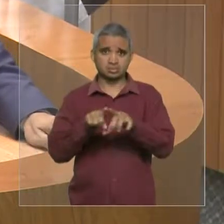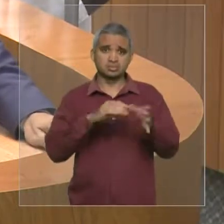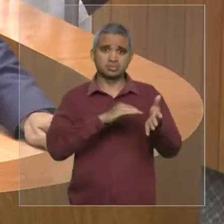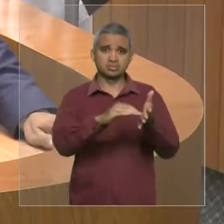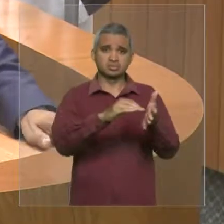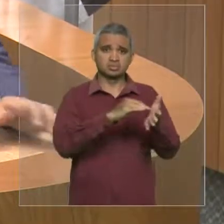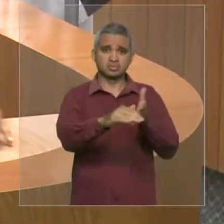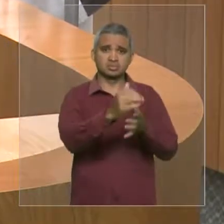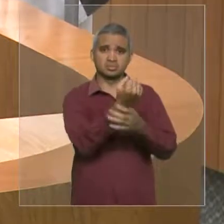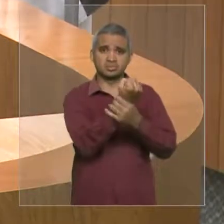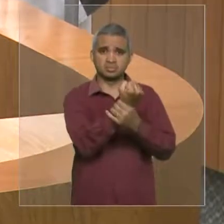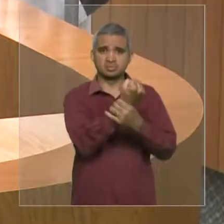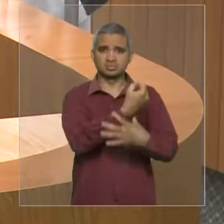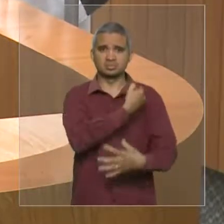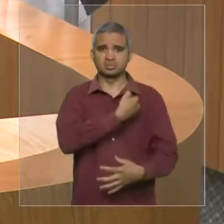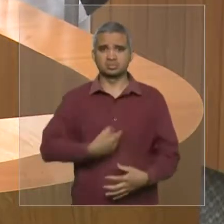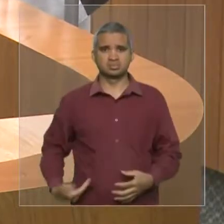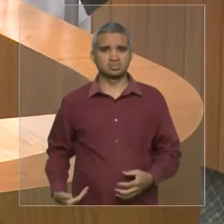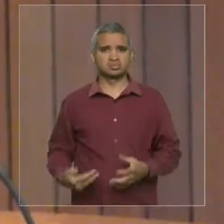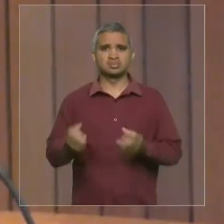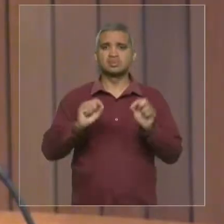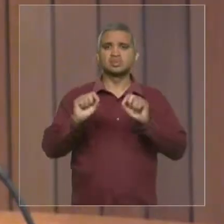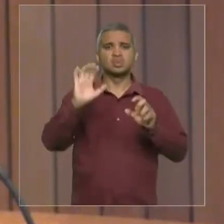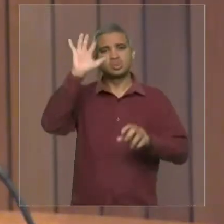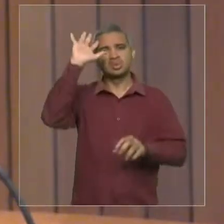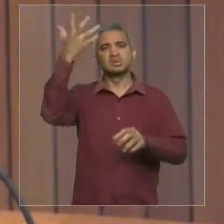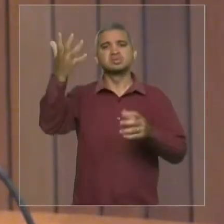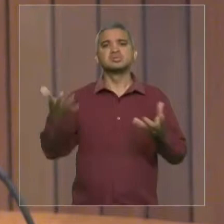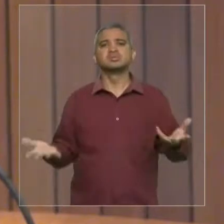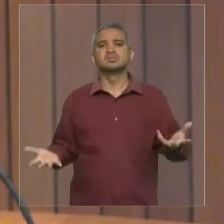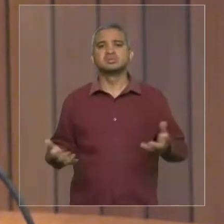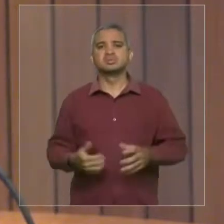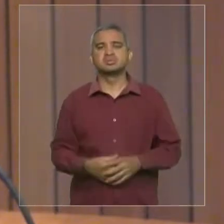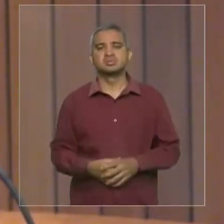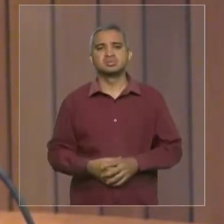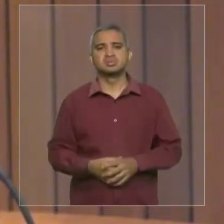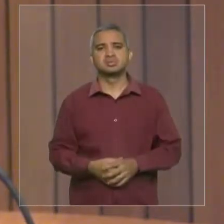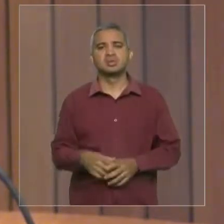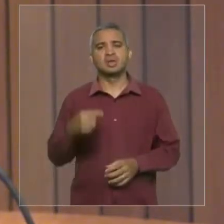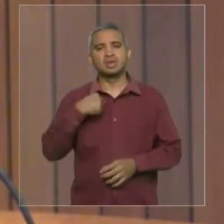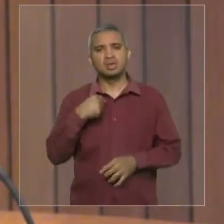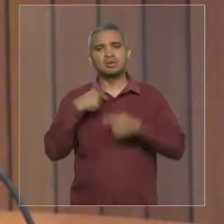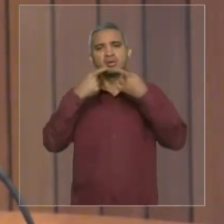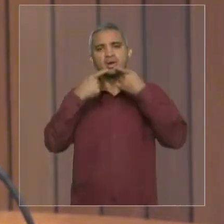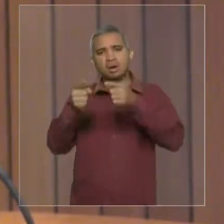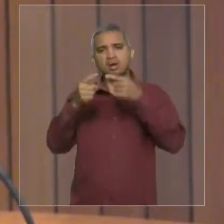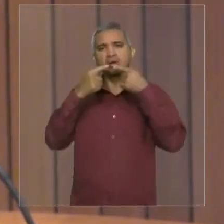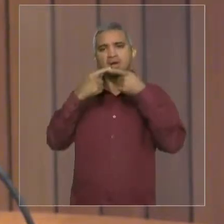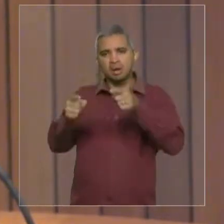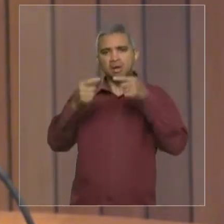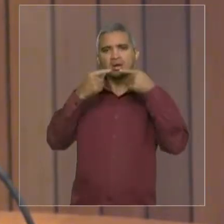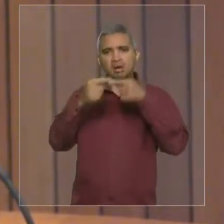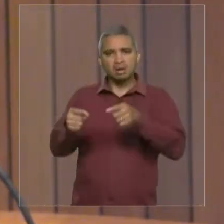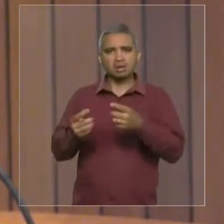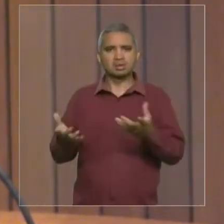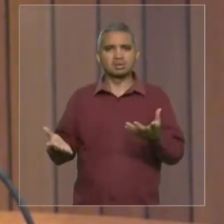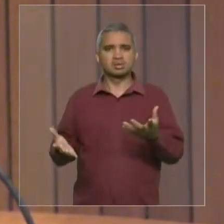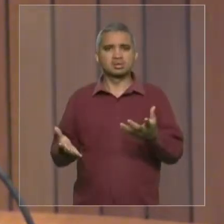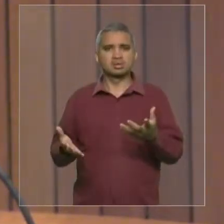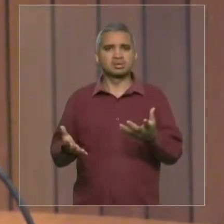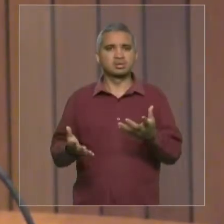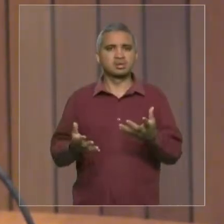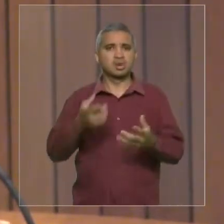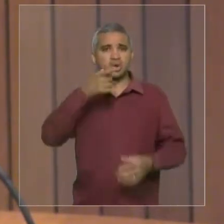de Segurança Pública. E após as nossas denúncias e reclamação, de ontem, segunda-feira e